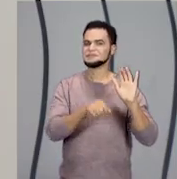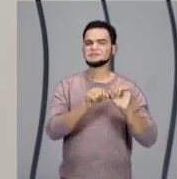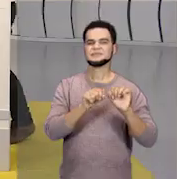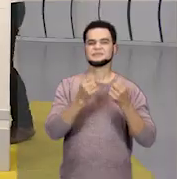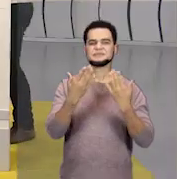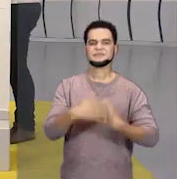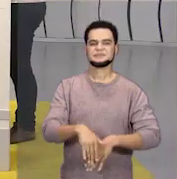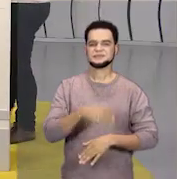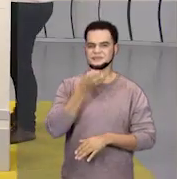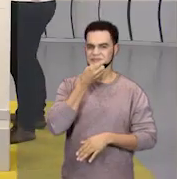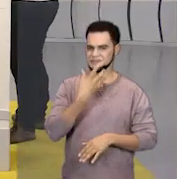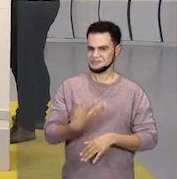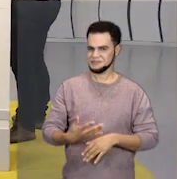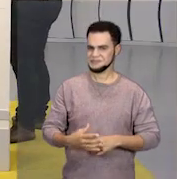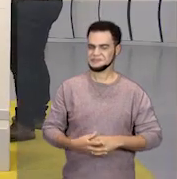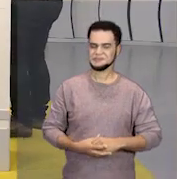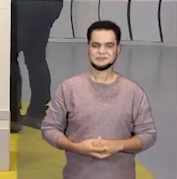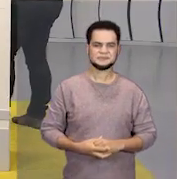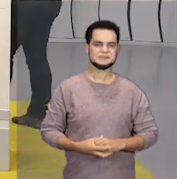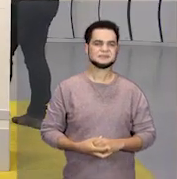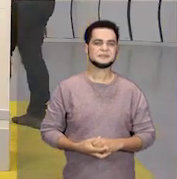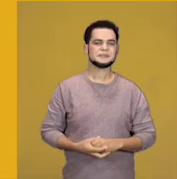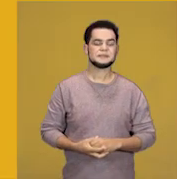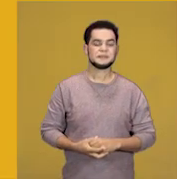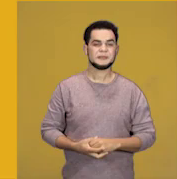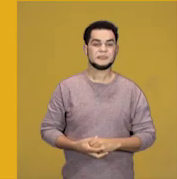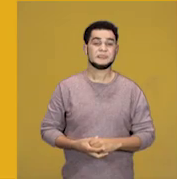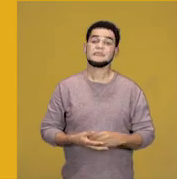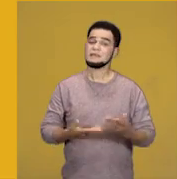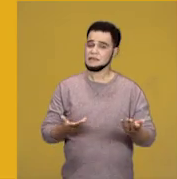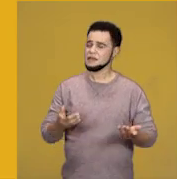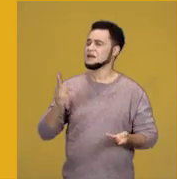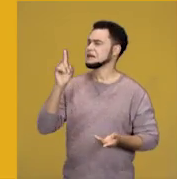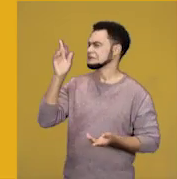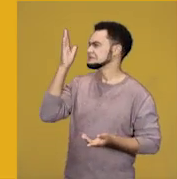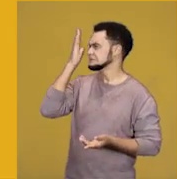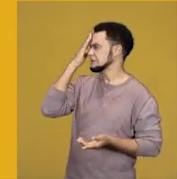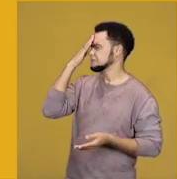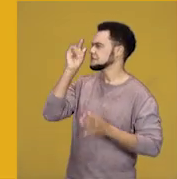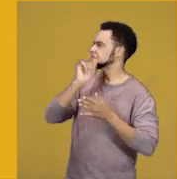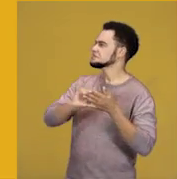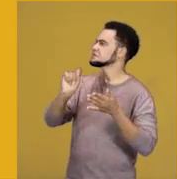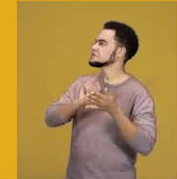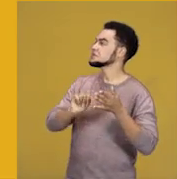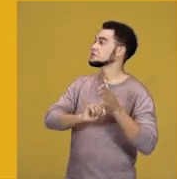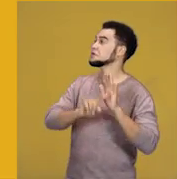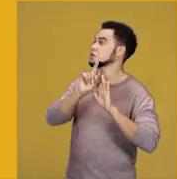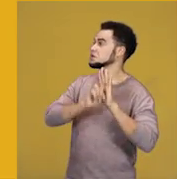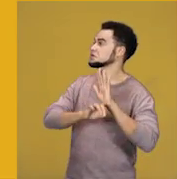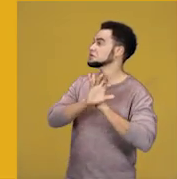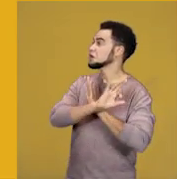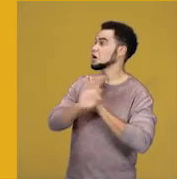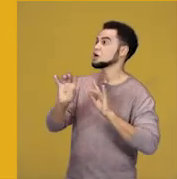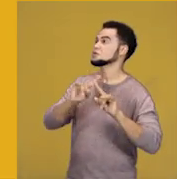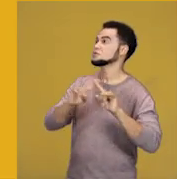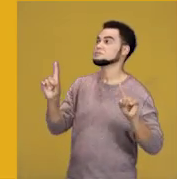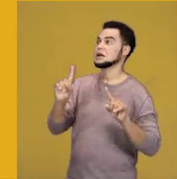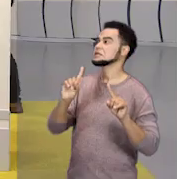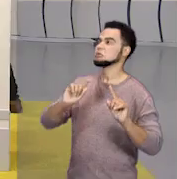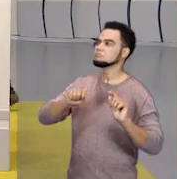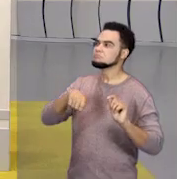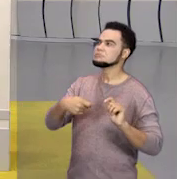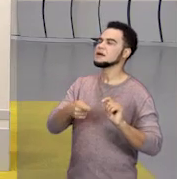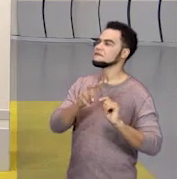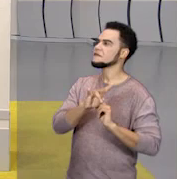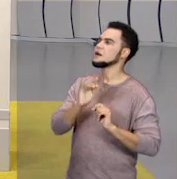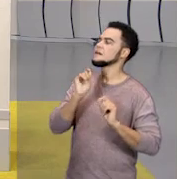tá? Bom, saber escrever um ótimo texto pode não ser garantia de tirar uma nota excelente.